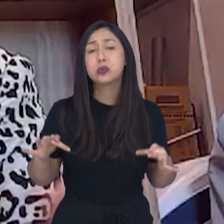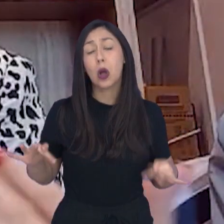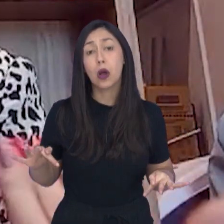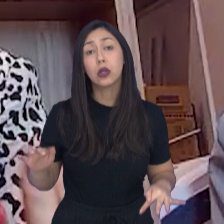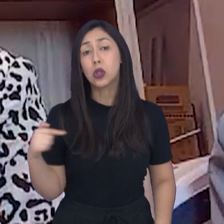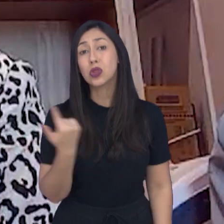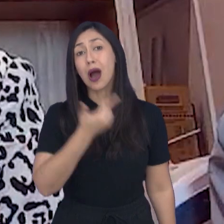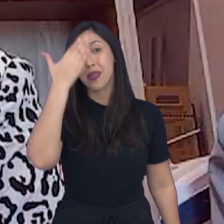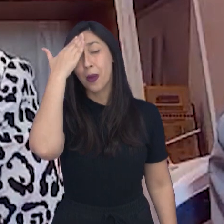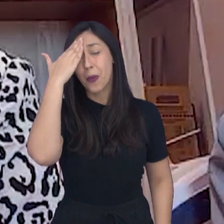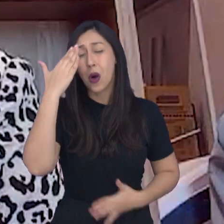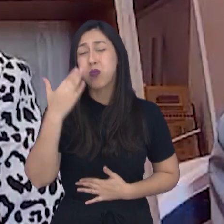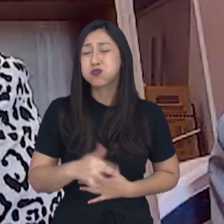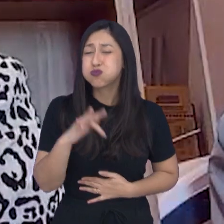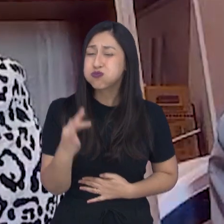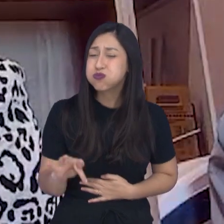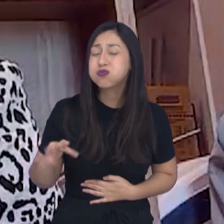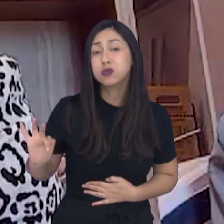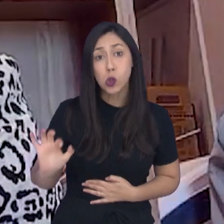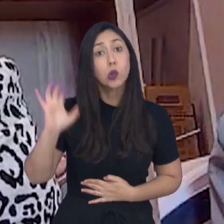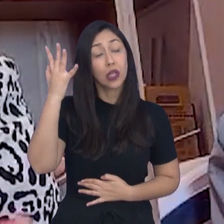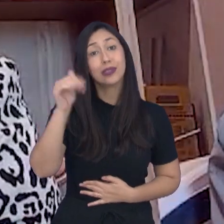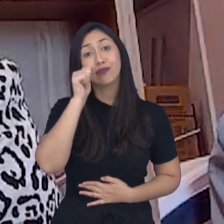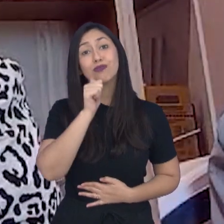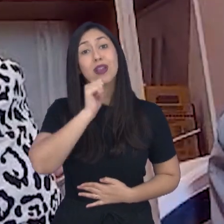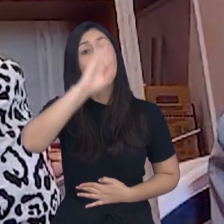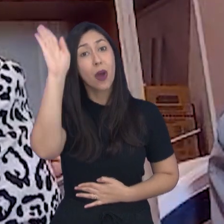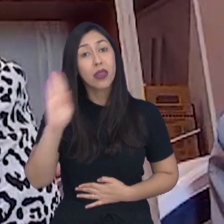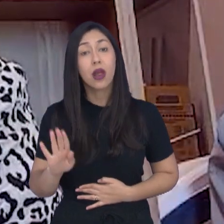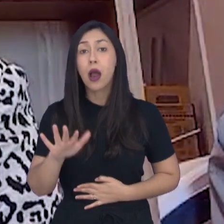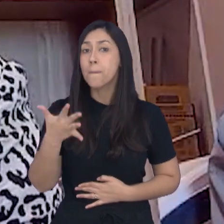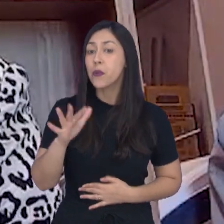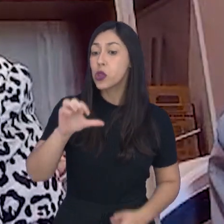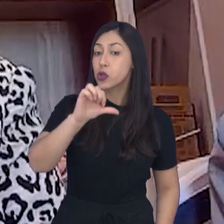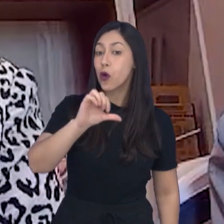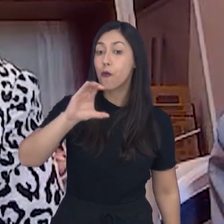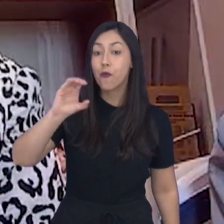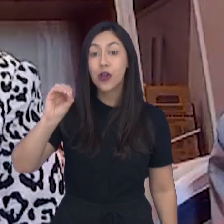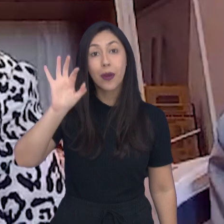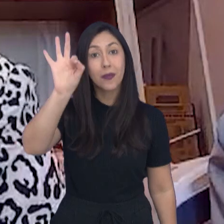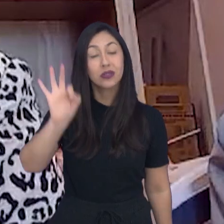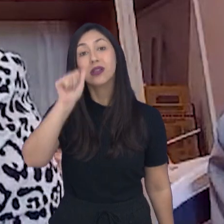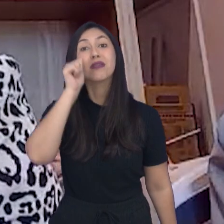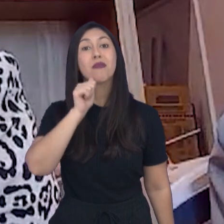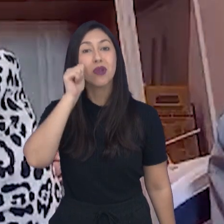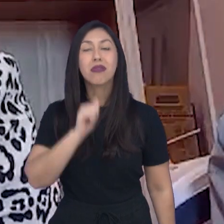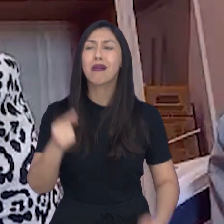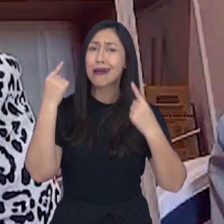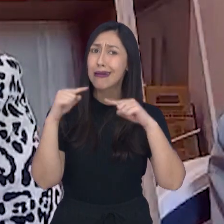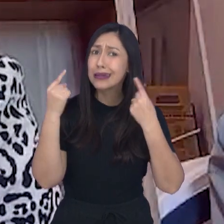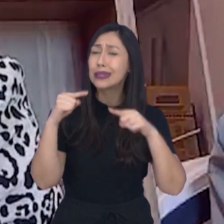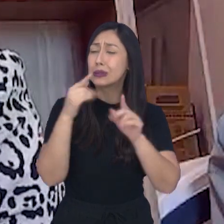ele é um sintoma muito frequente entre as mulheres brasileiras. Cerca de 90% das mulheres em idade reprodutiva se queixam de